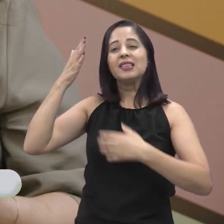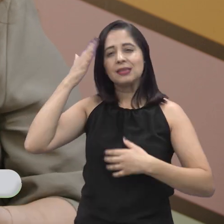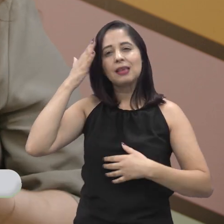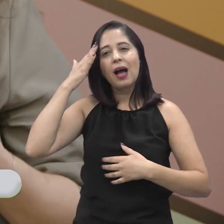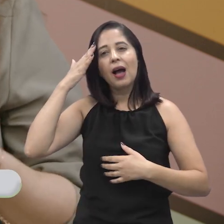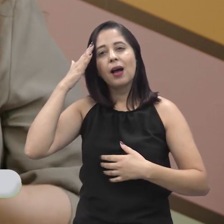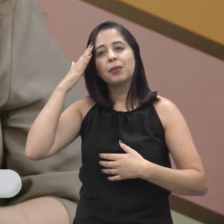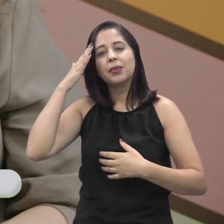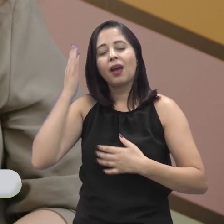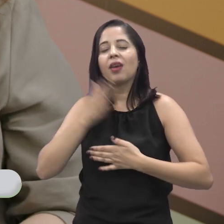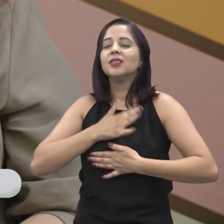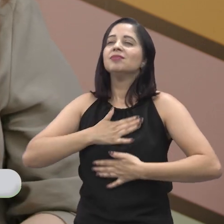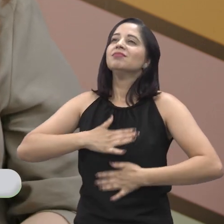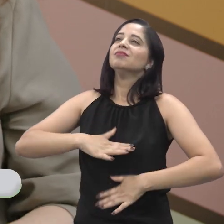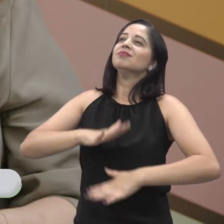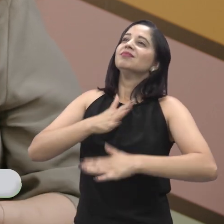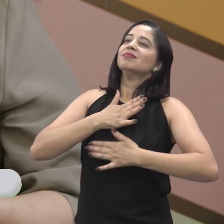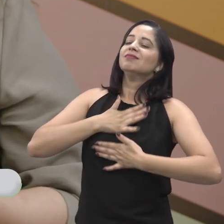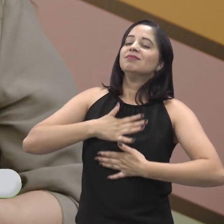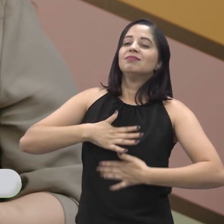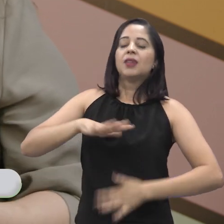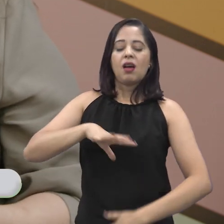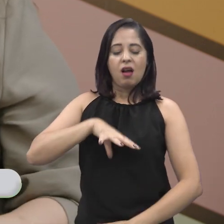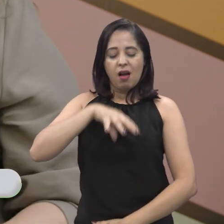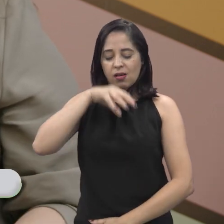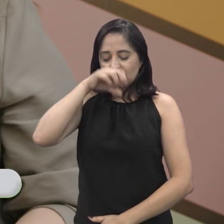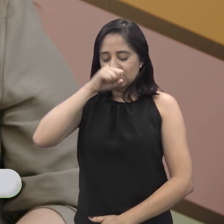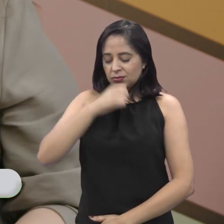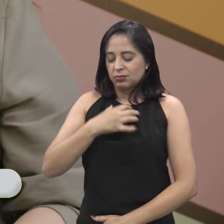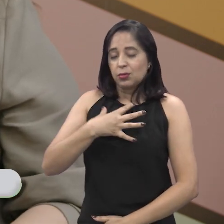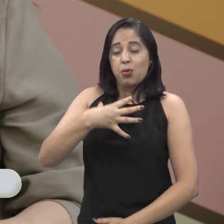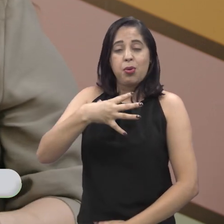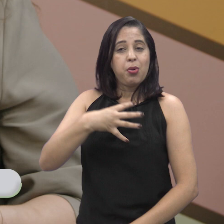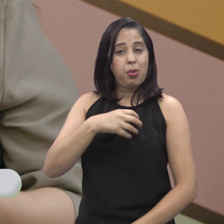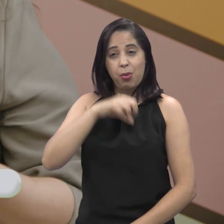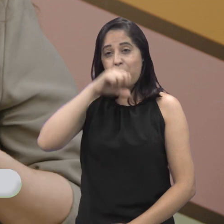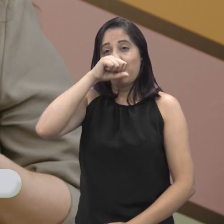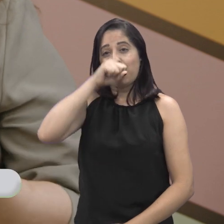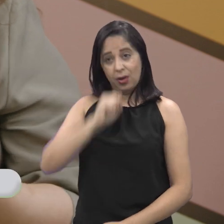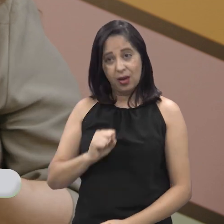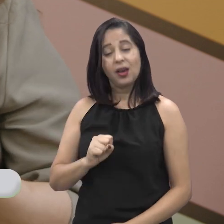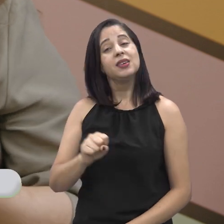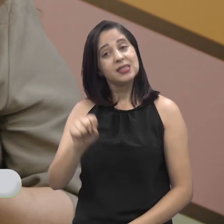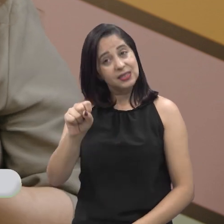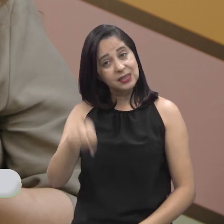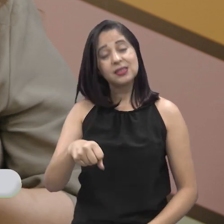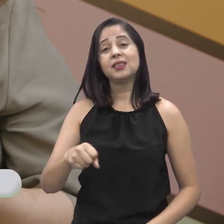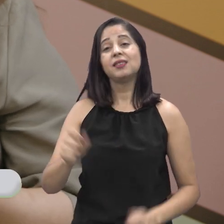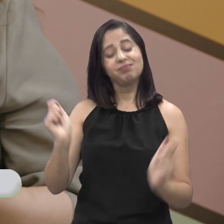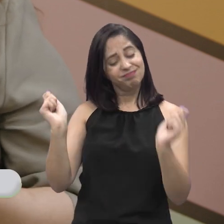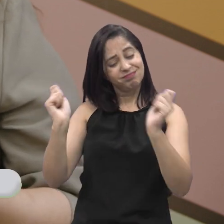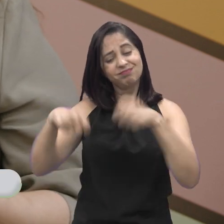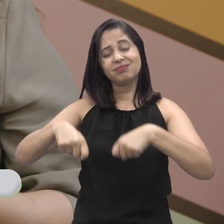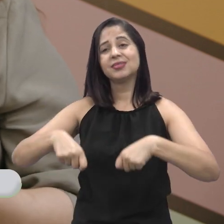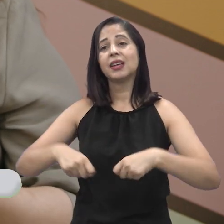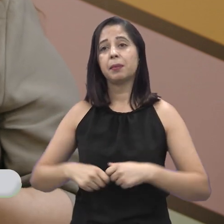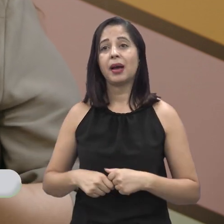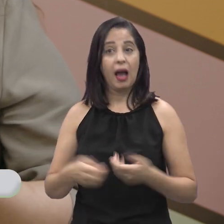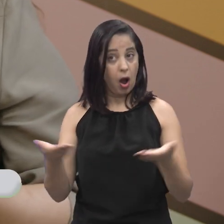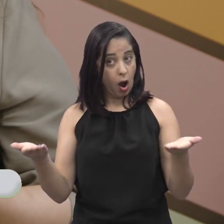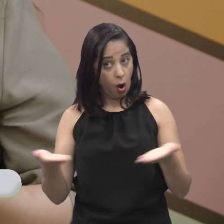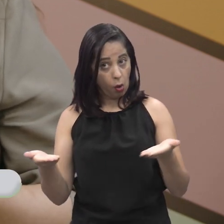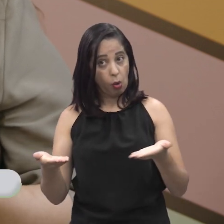a situações que agregam a você, que vão trazer a você benefícios, né, e usar de todos os meios possíveis para isso. Hoje a gente